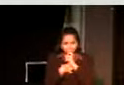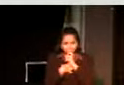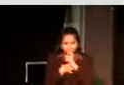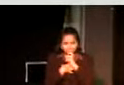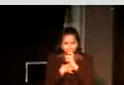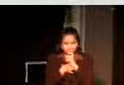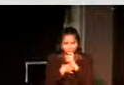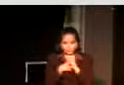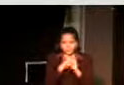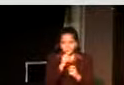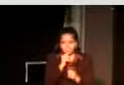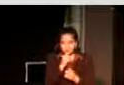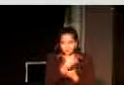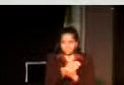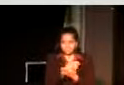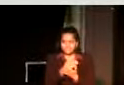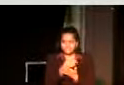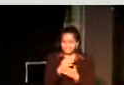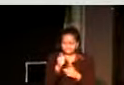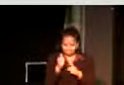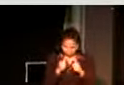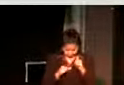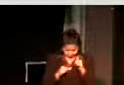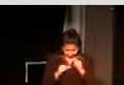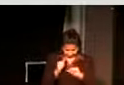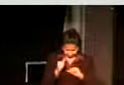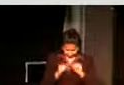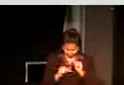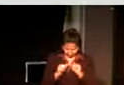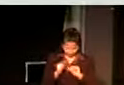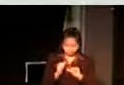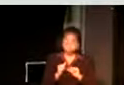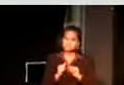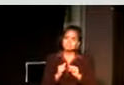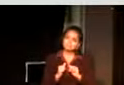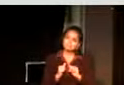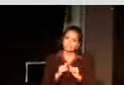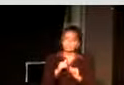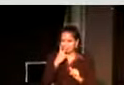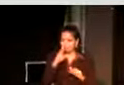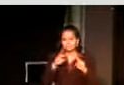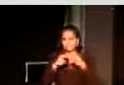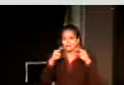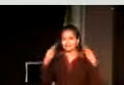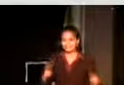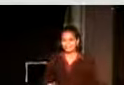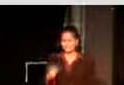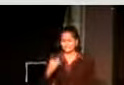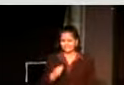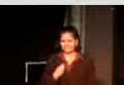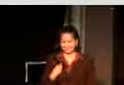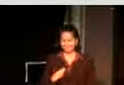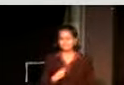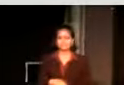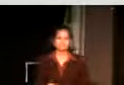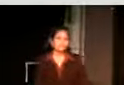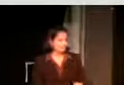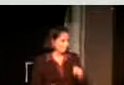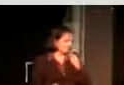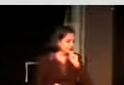ela como se ela fosse um objeto de Museu uma relíquia que você